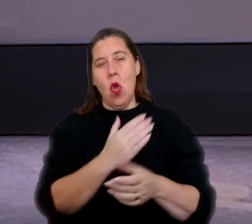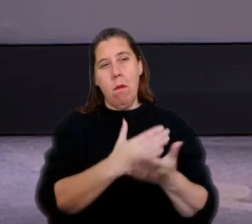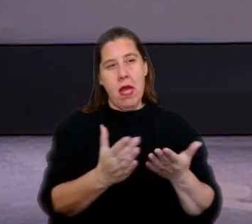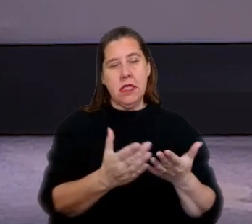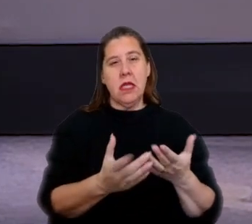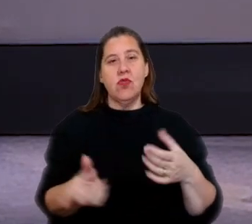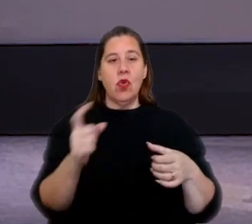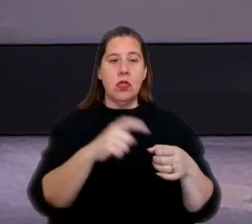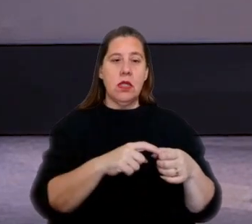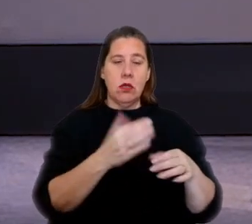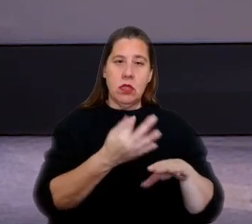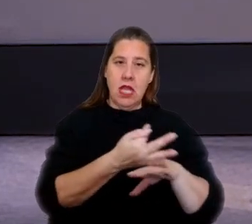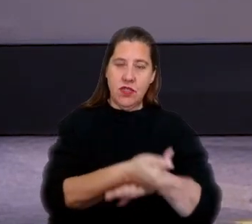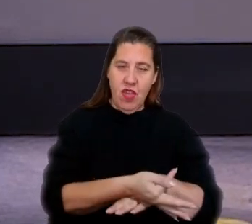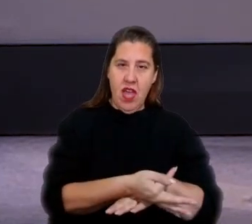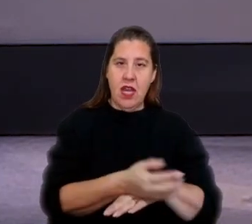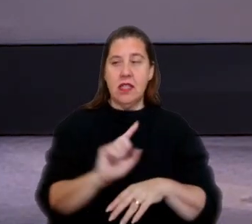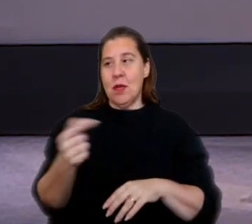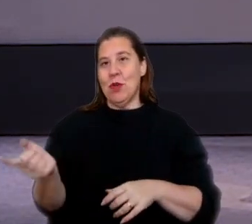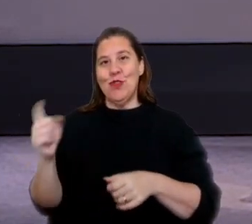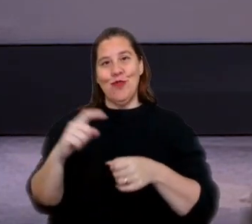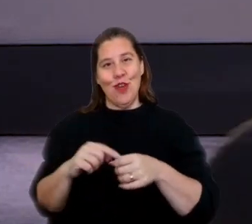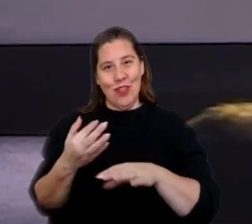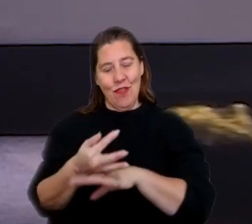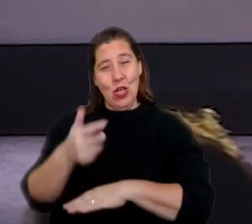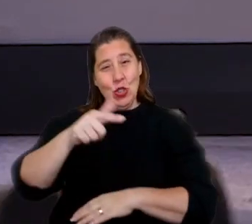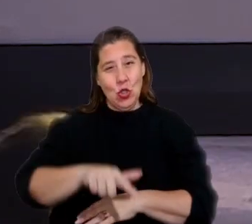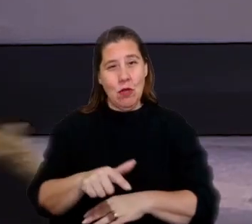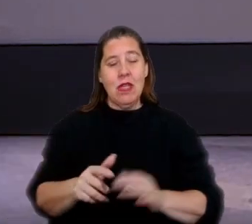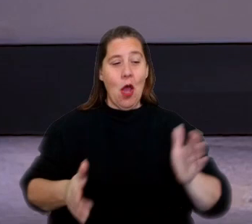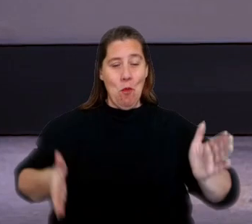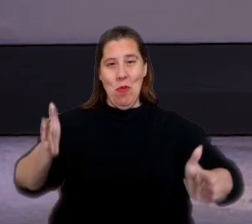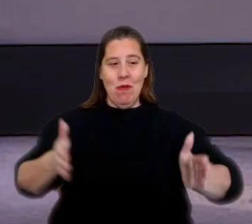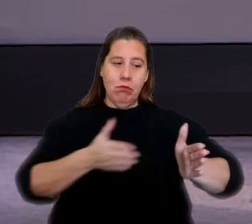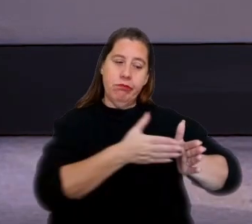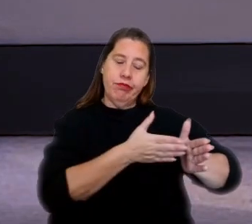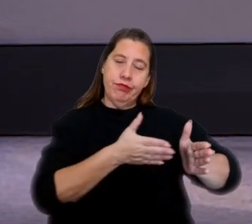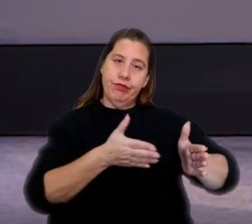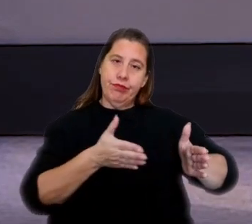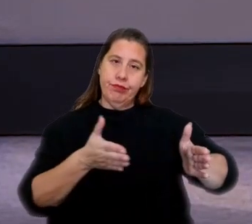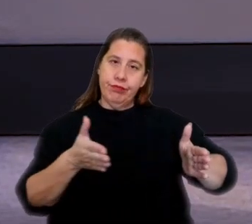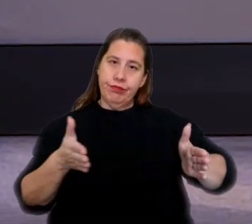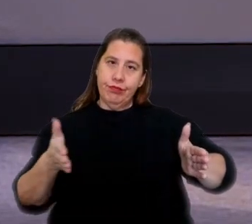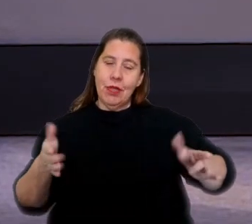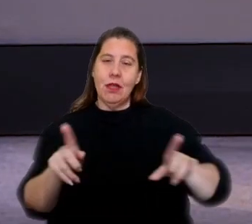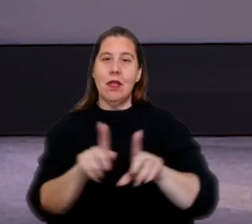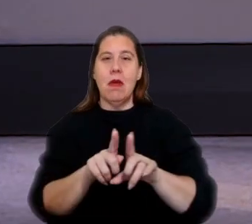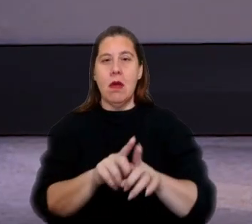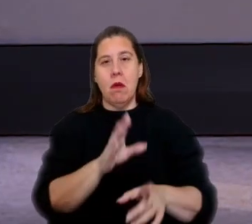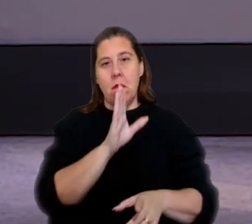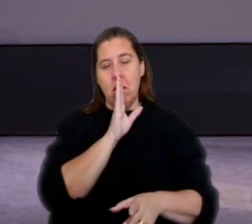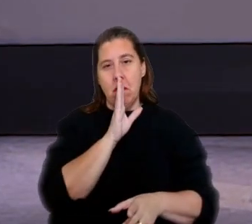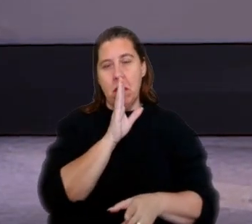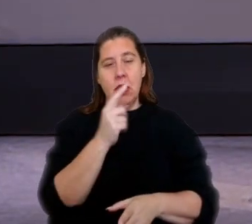eles voltando das férias de verão e termina com eles entrando nas férias novamente. E até a passagem do tempo, ela faz parte desse silêncio, ela compõe